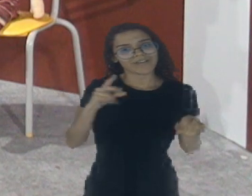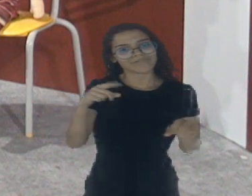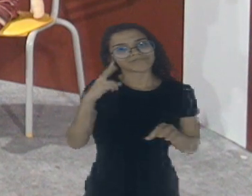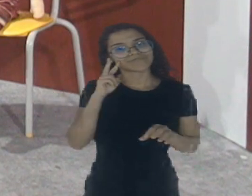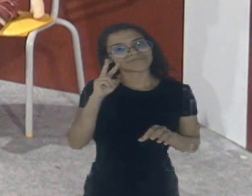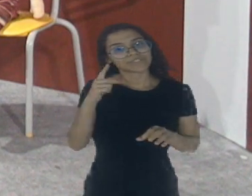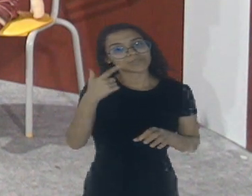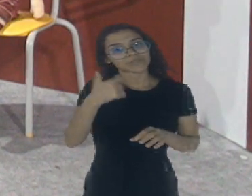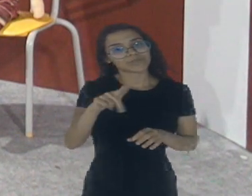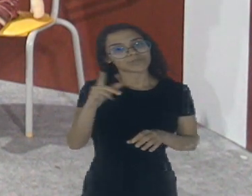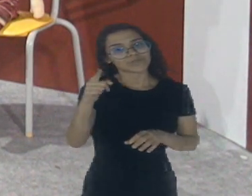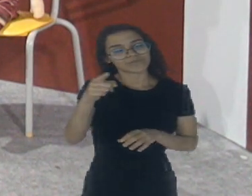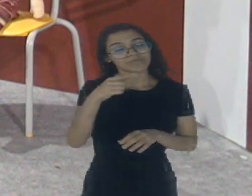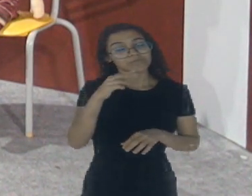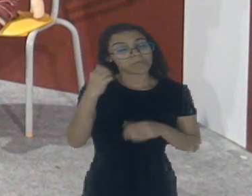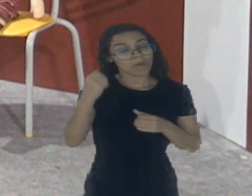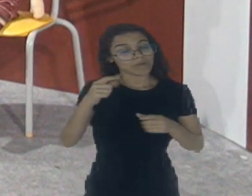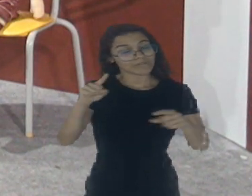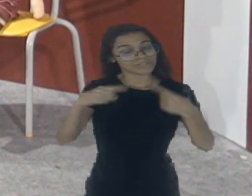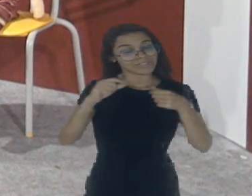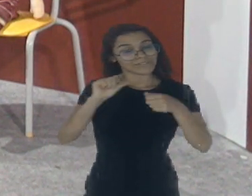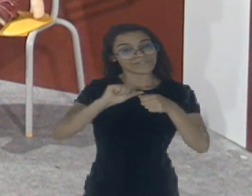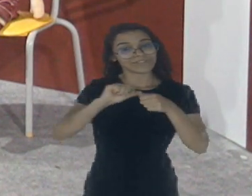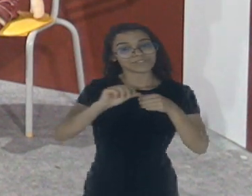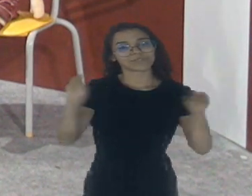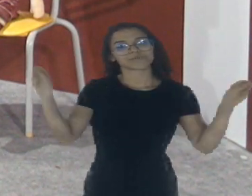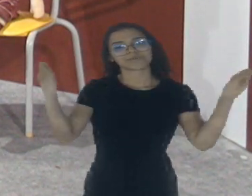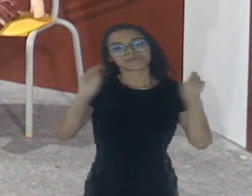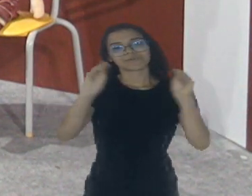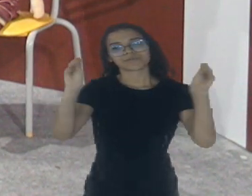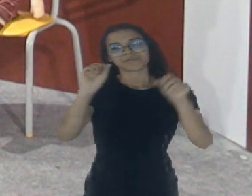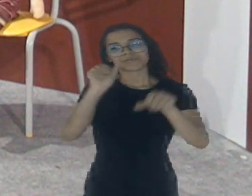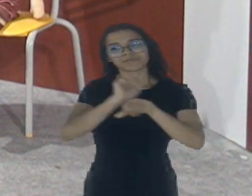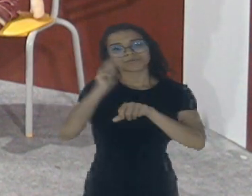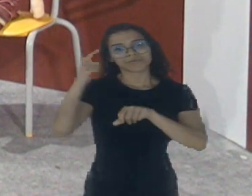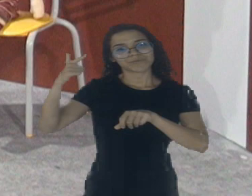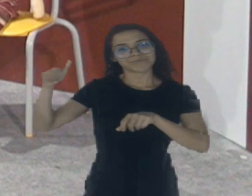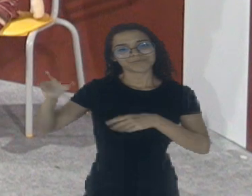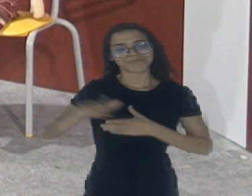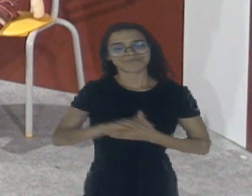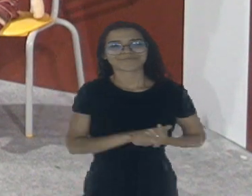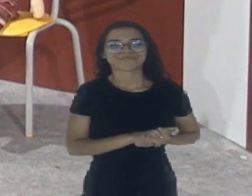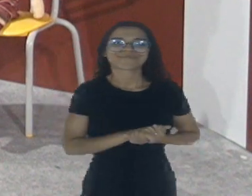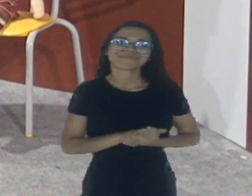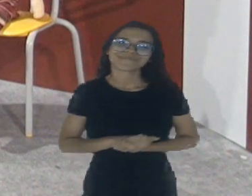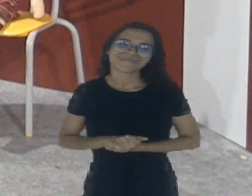certo? Participem do desafio. Um beijo para vocês e até a próxima.